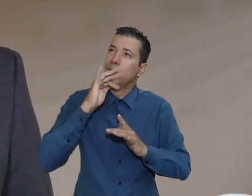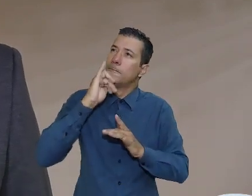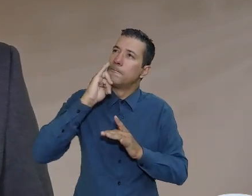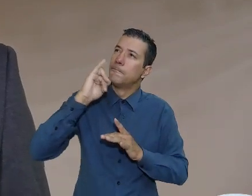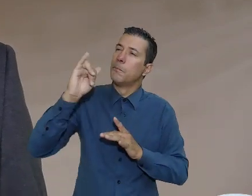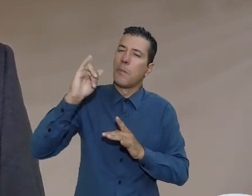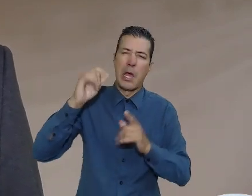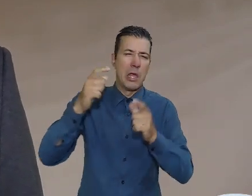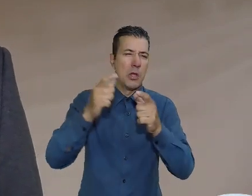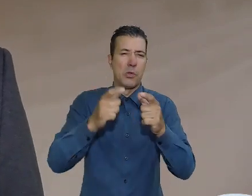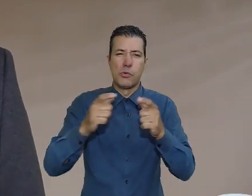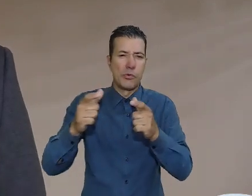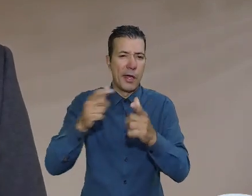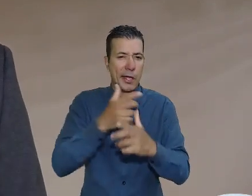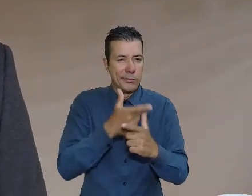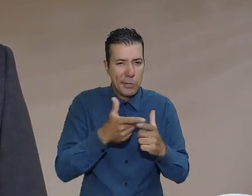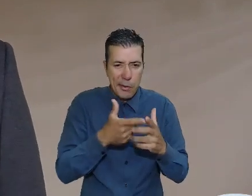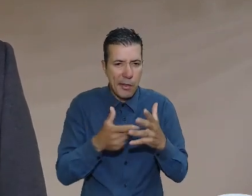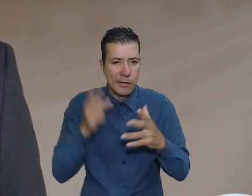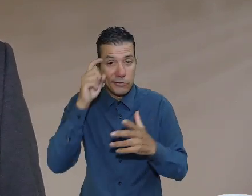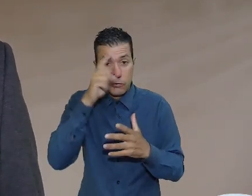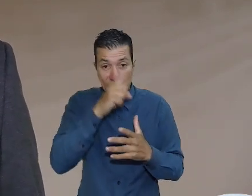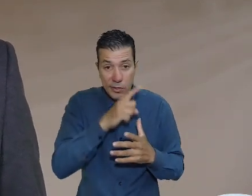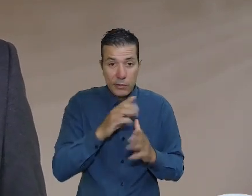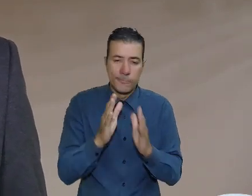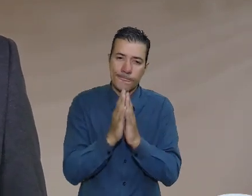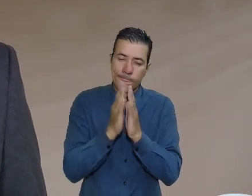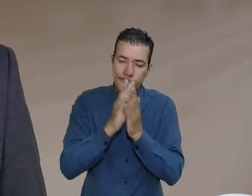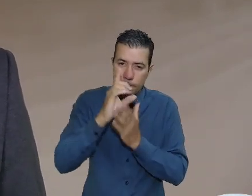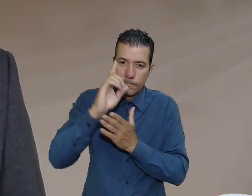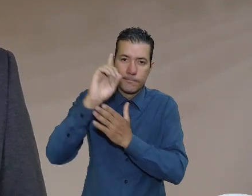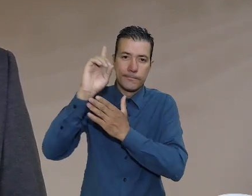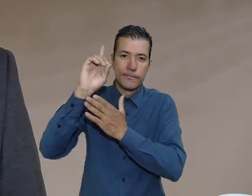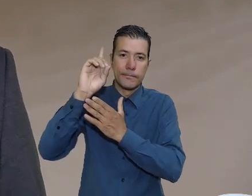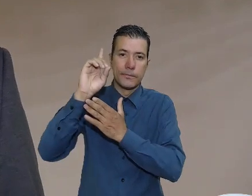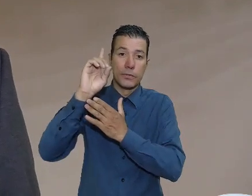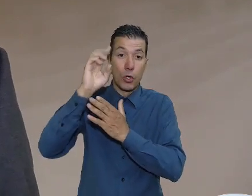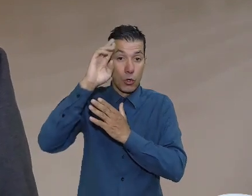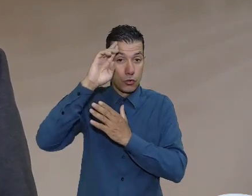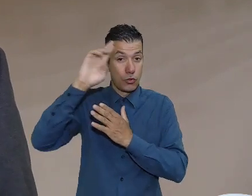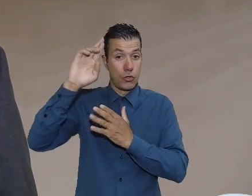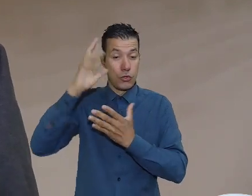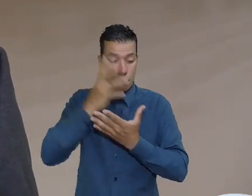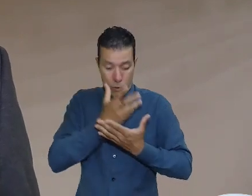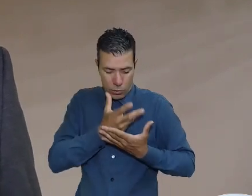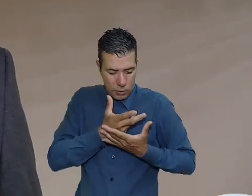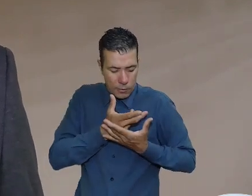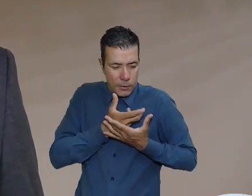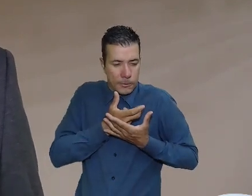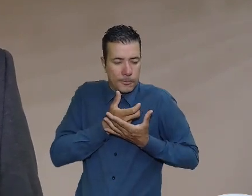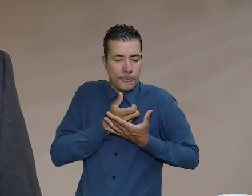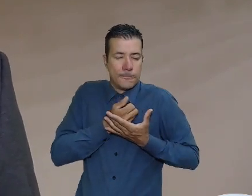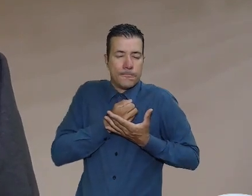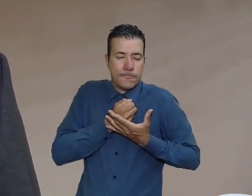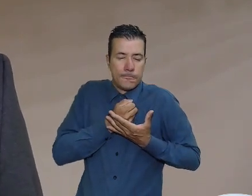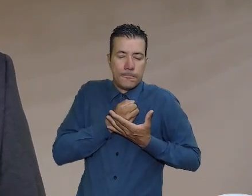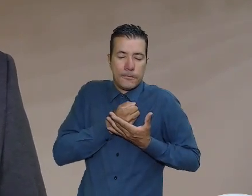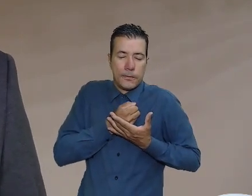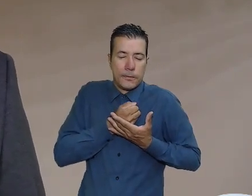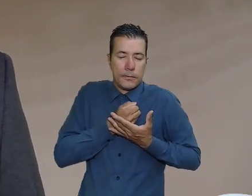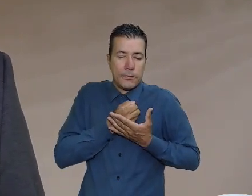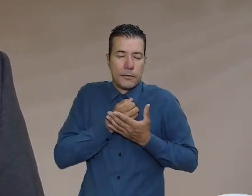em toda e qualquer circunstância. Vamos então orar ao nosso Deus, o nosso Senhor, o nosso bom pastor? Vamos fechar os nossos